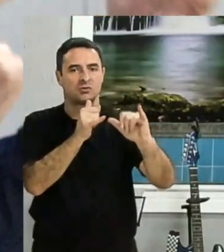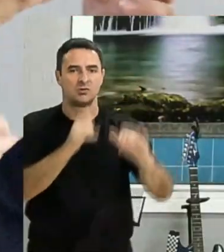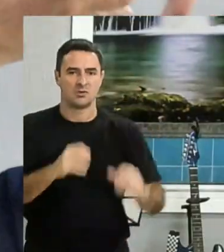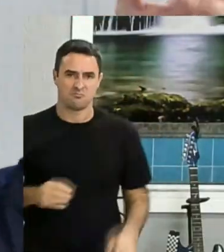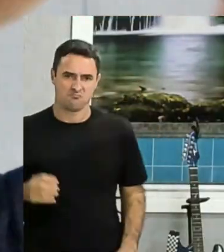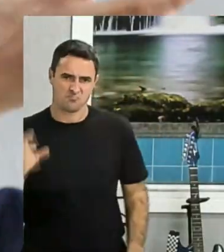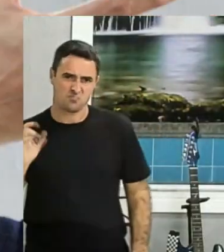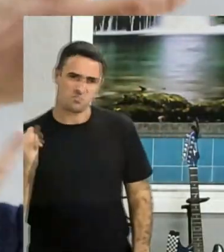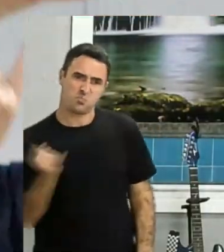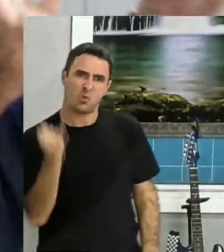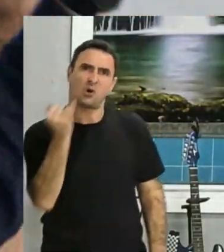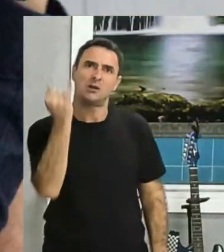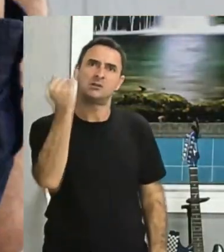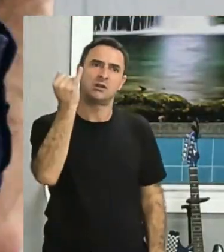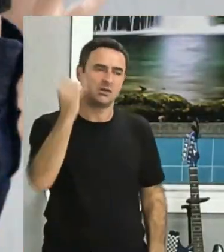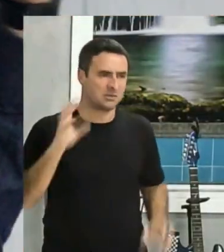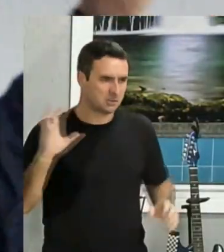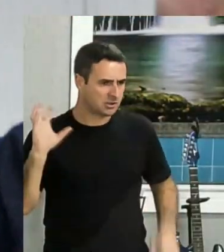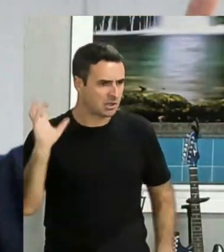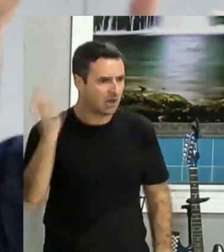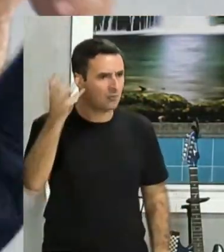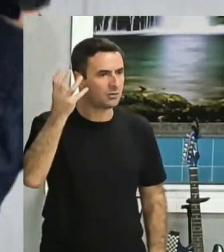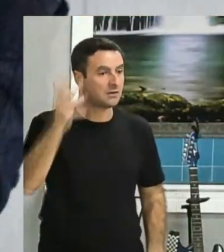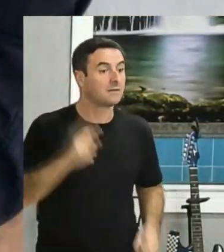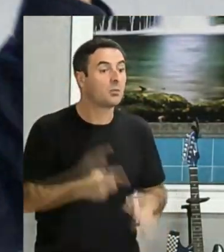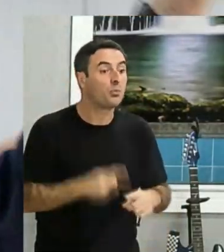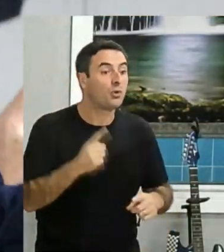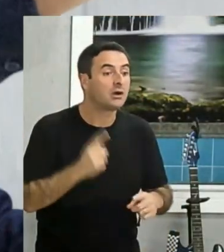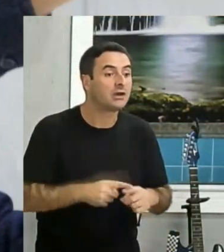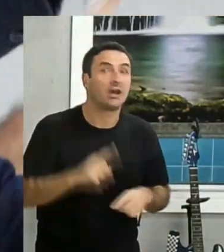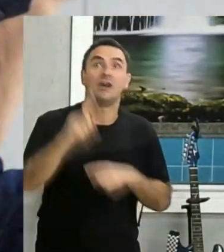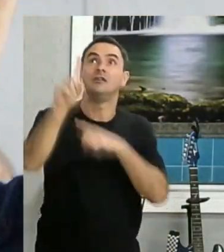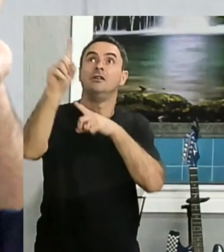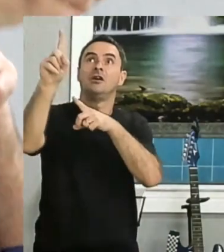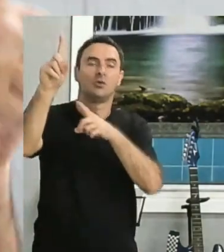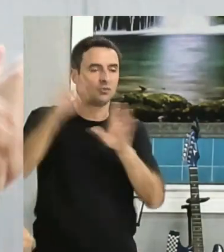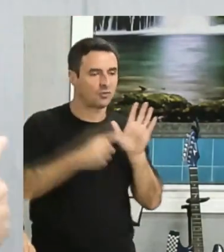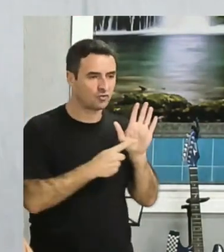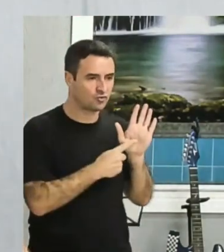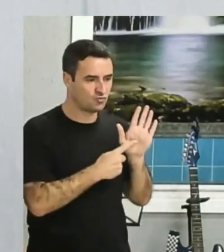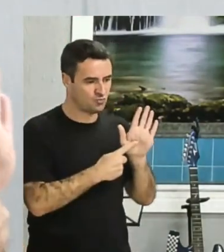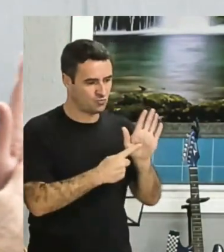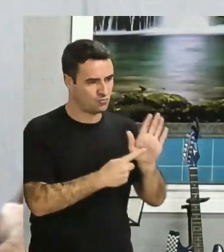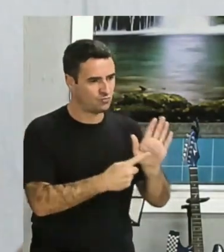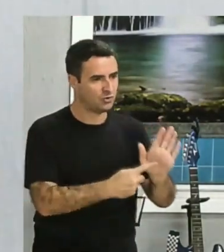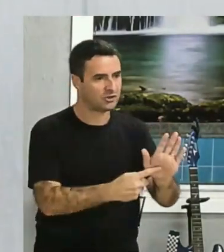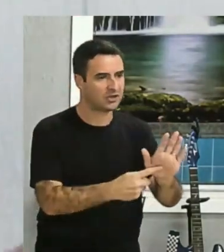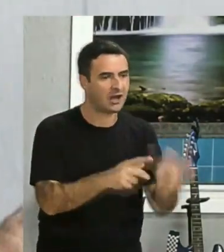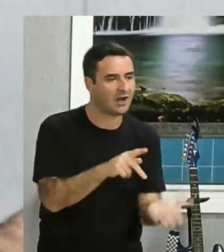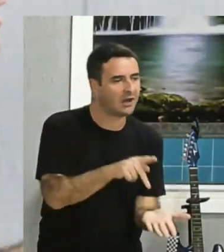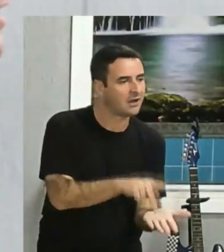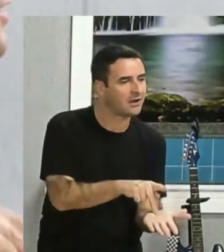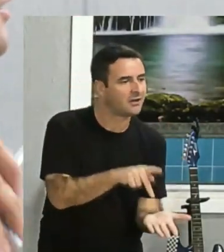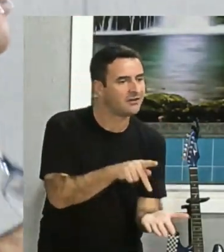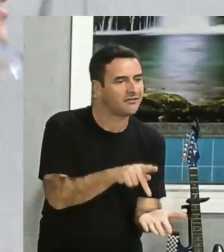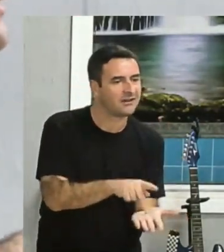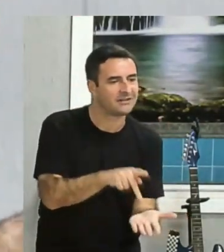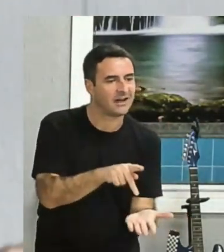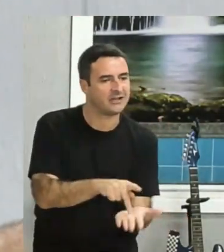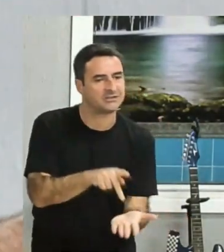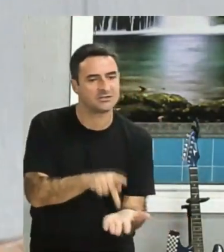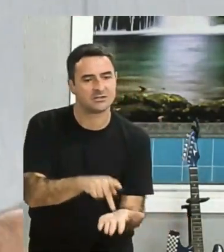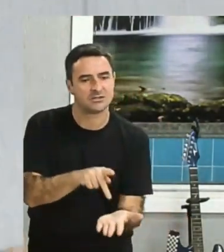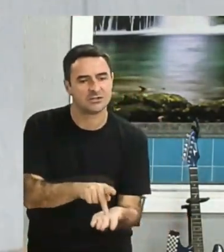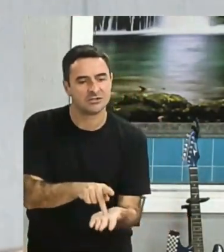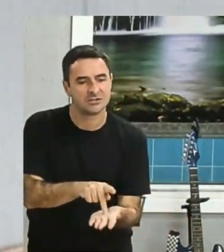acontecer. Deus iria manifestar, revelar uma verdade,